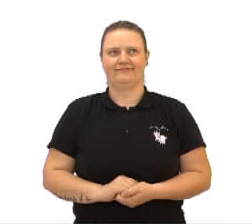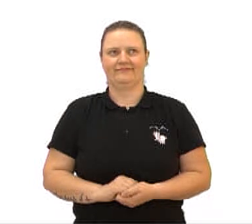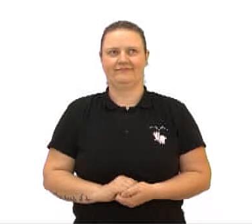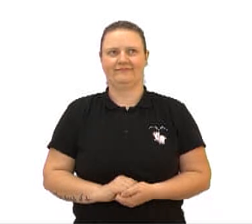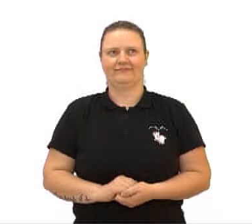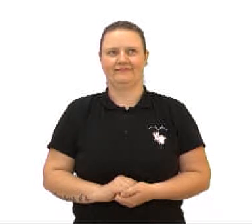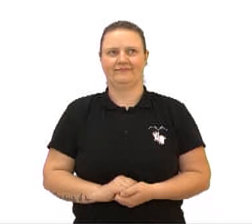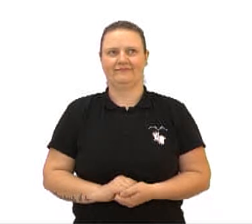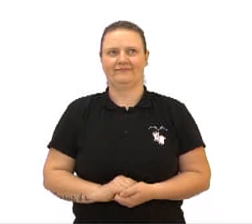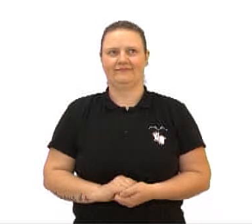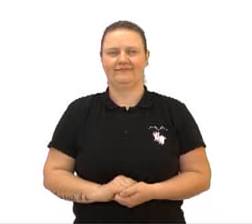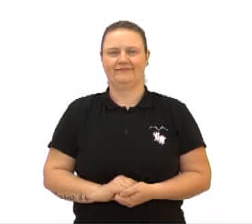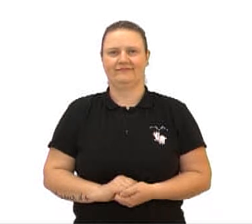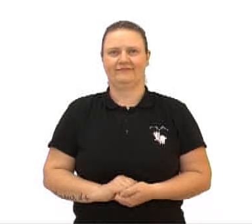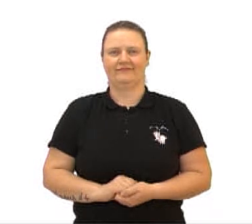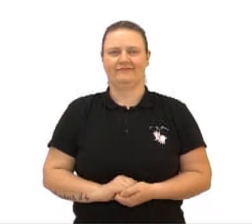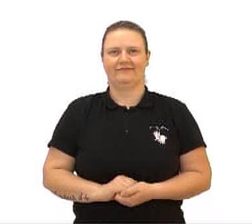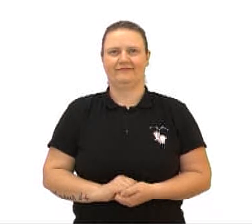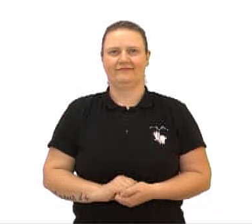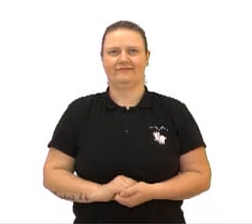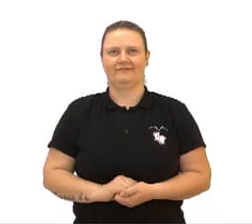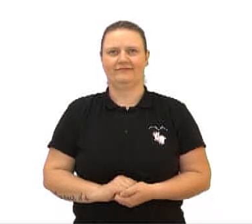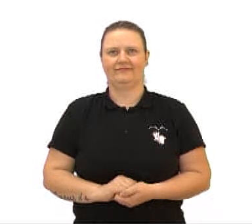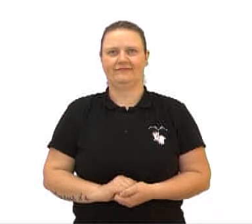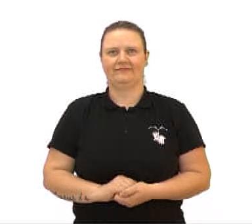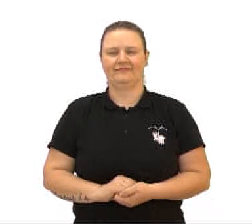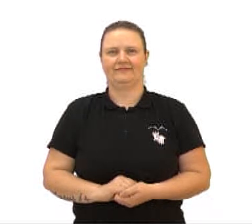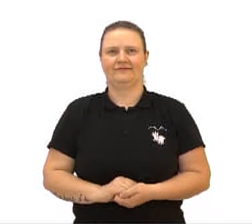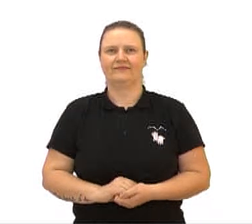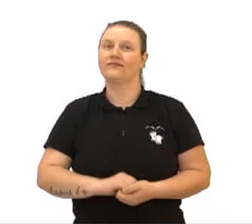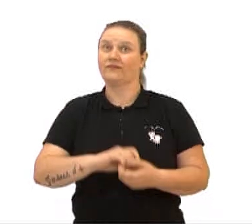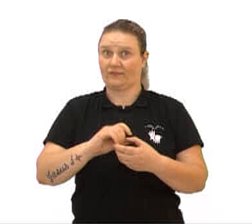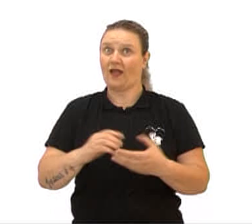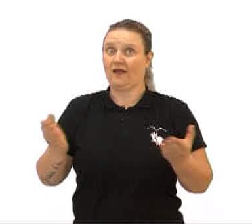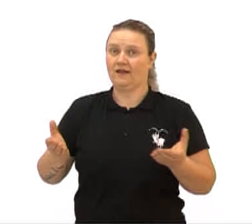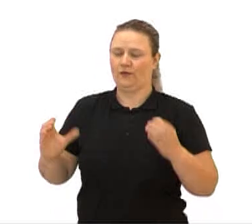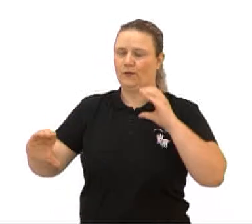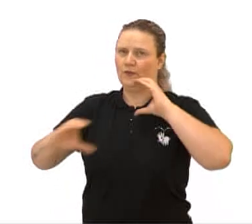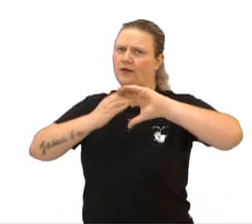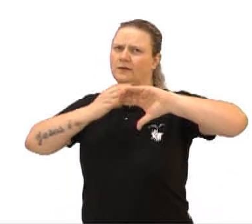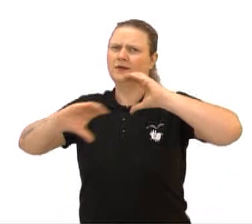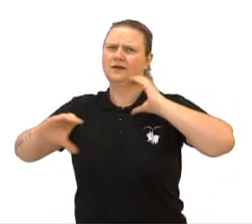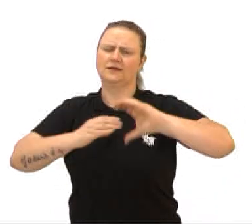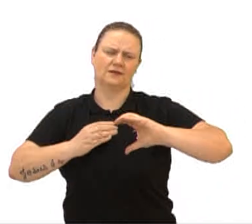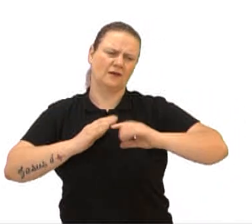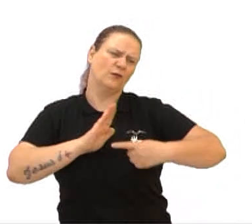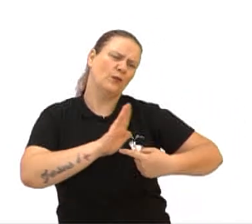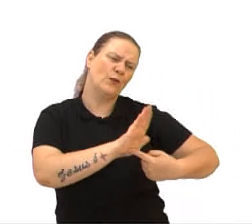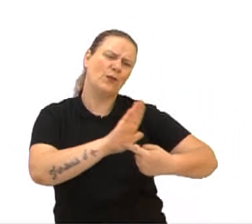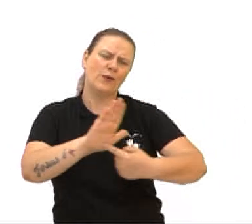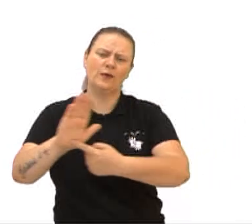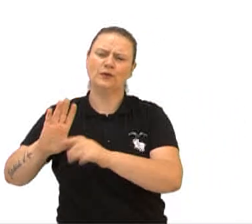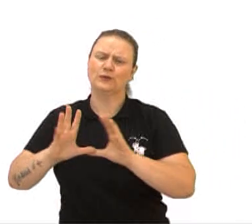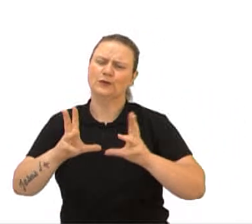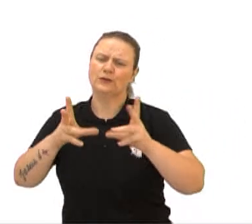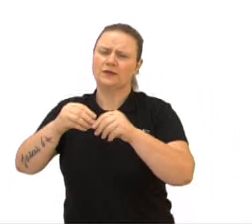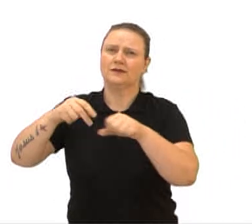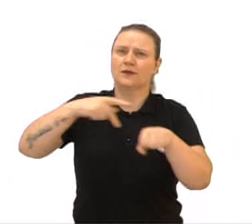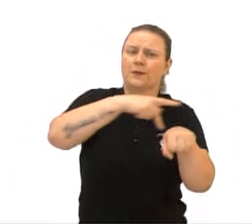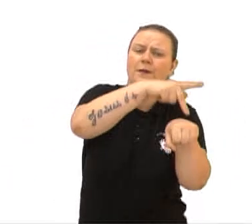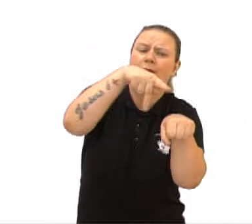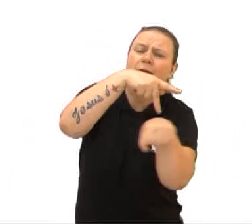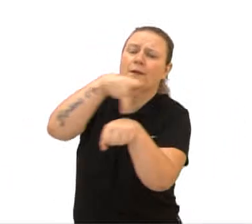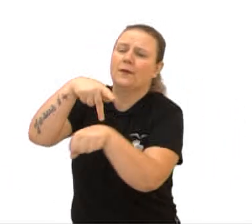México, Distrito Federal, Nicarágua. Então, essa é uma canção que vai dedicada a todos os países que entram dentro da área do